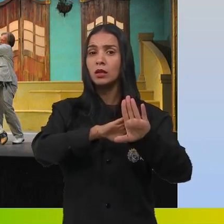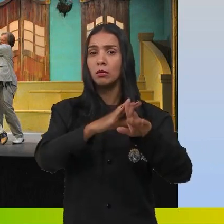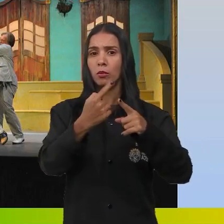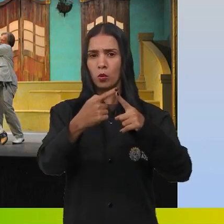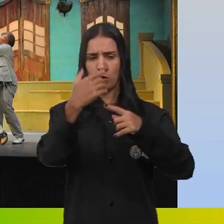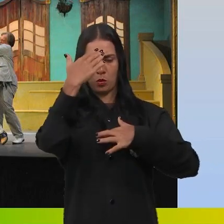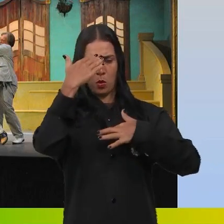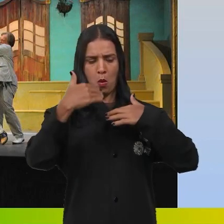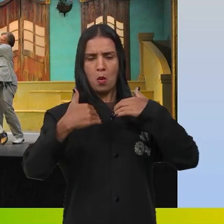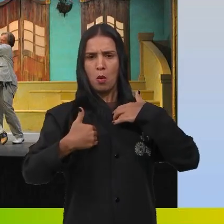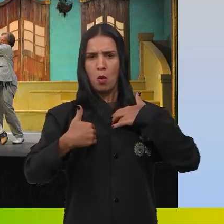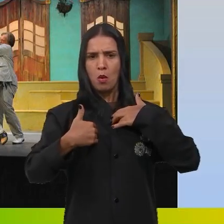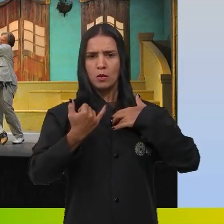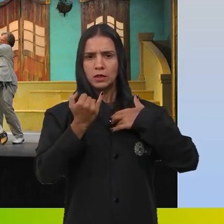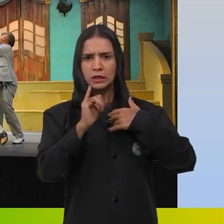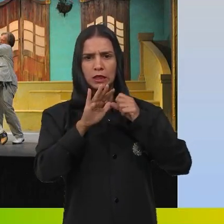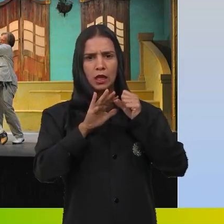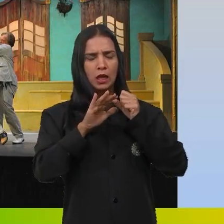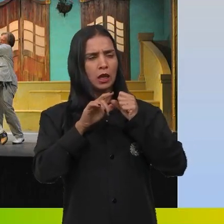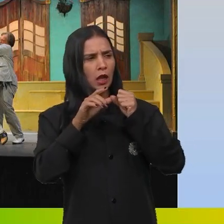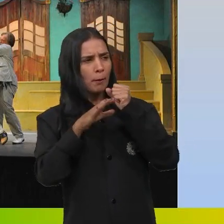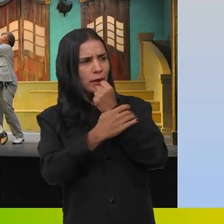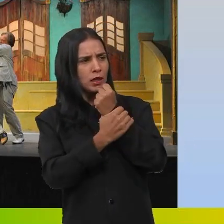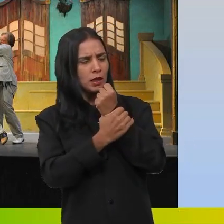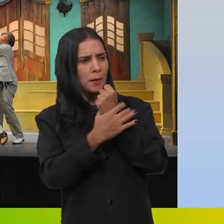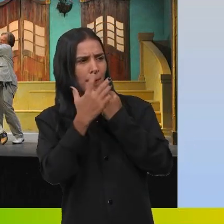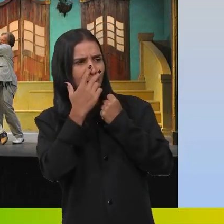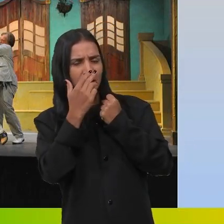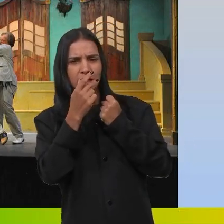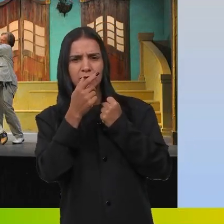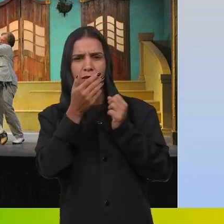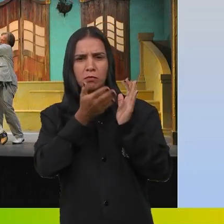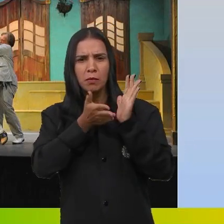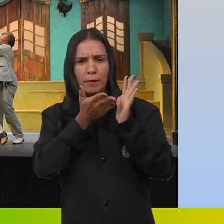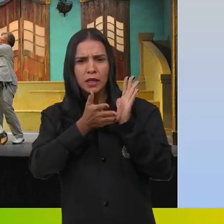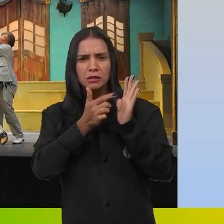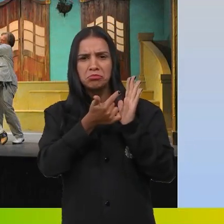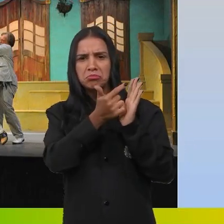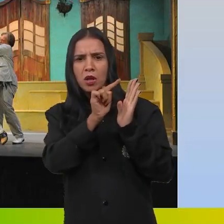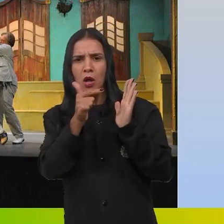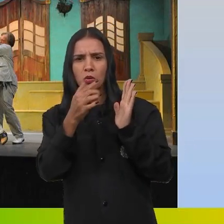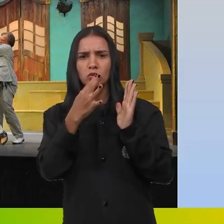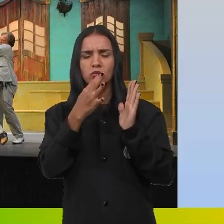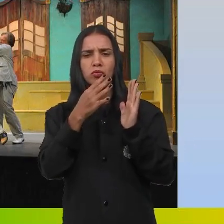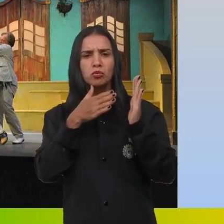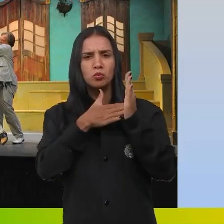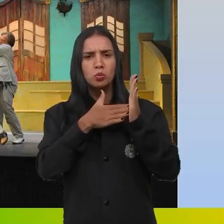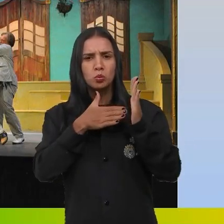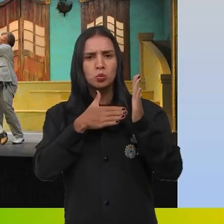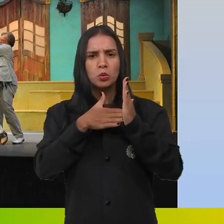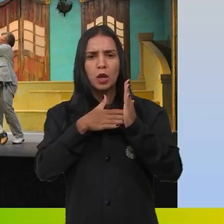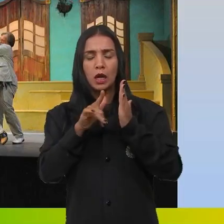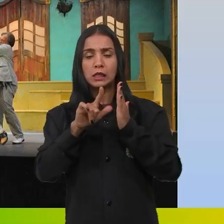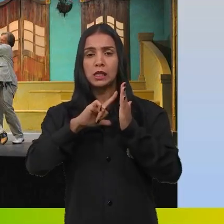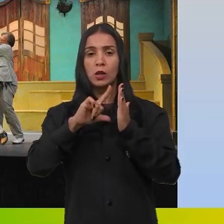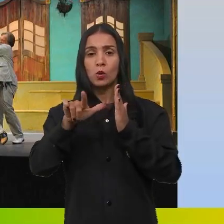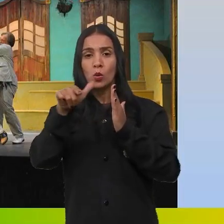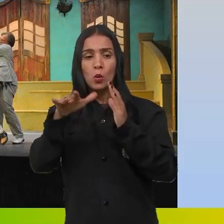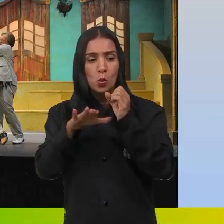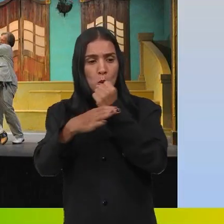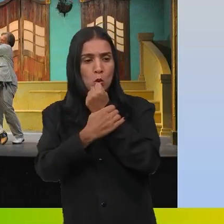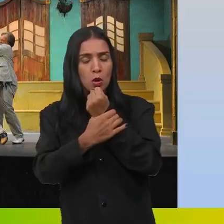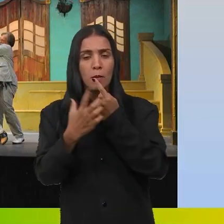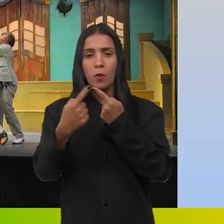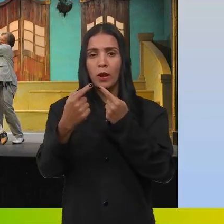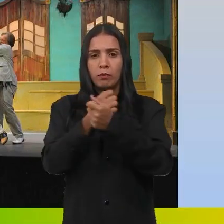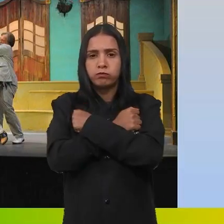corpo que é segurado parece em desvantagem, curvado, está limitado, né, dos seus movimentos ali, porque